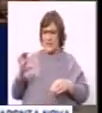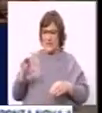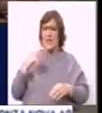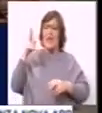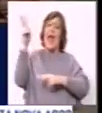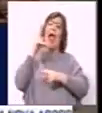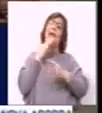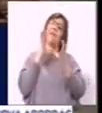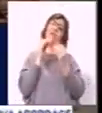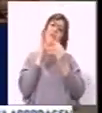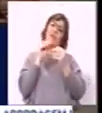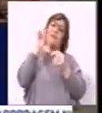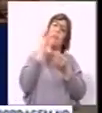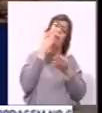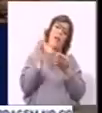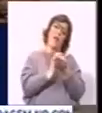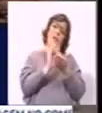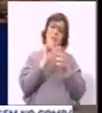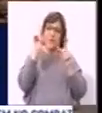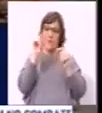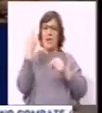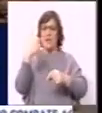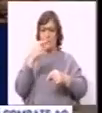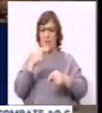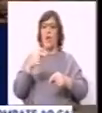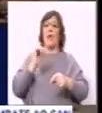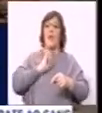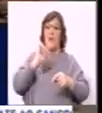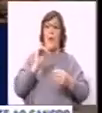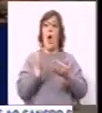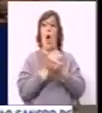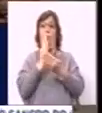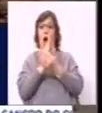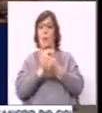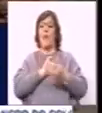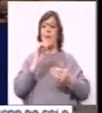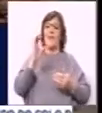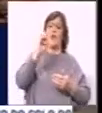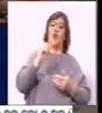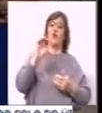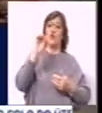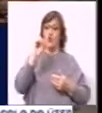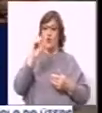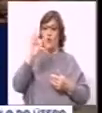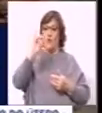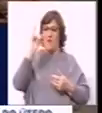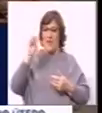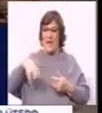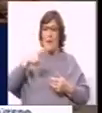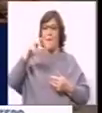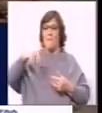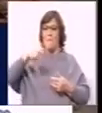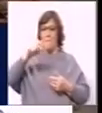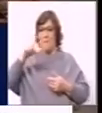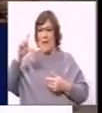a arte com a literatura daí a presença forte também da obra de sophia de mello breyner andersen e também de seu primo combinar que freqüentava uma casa anderson